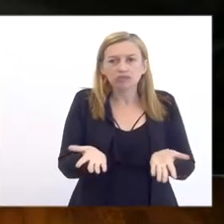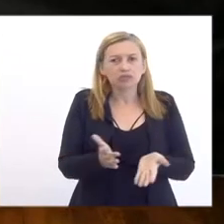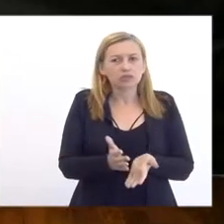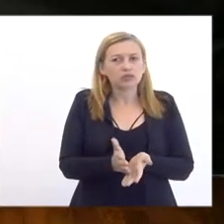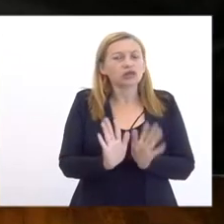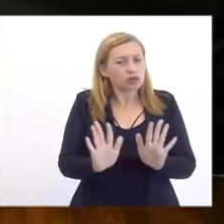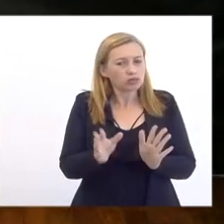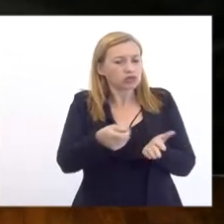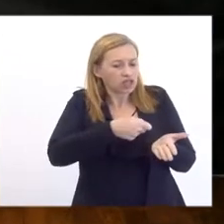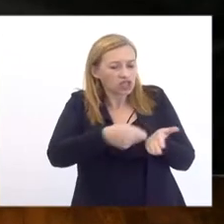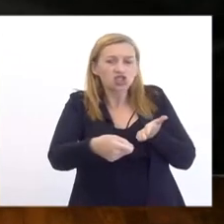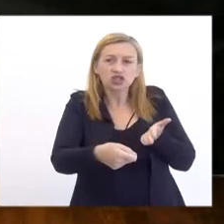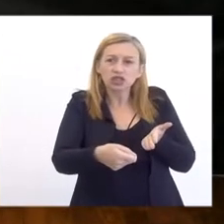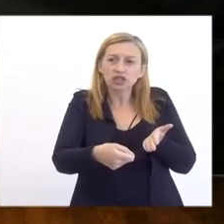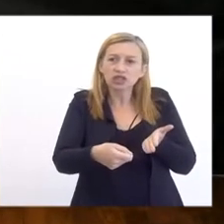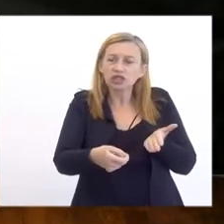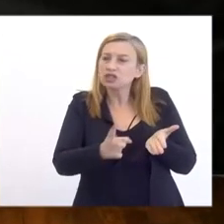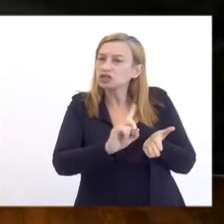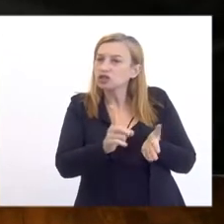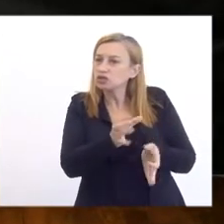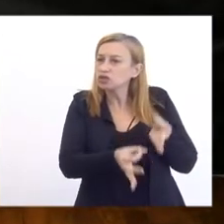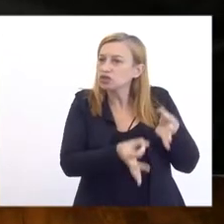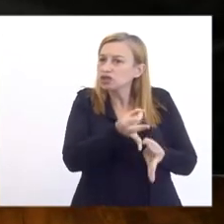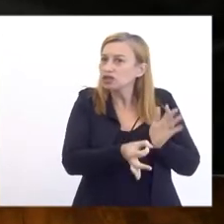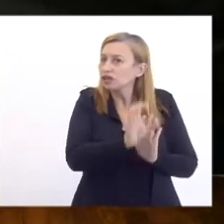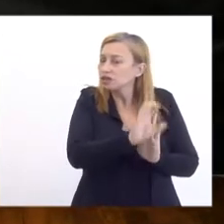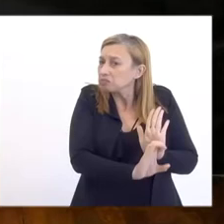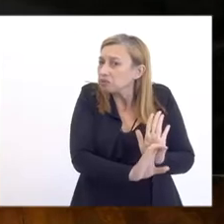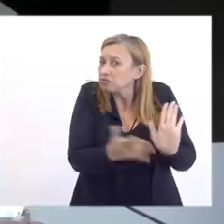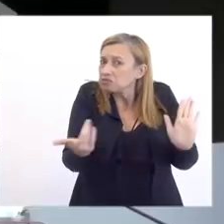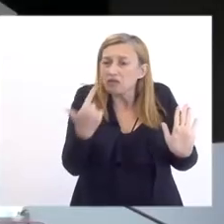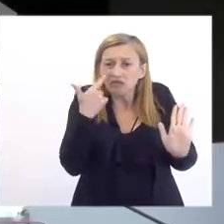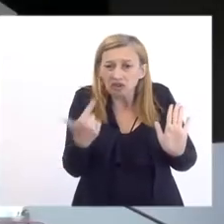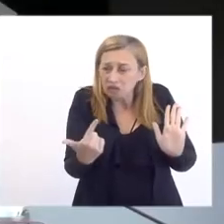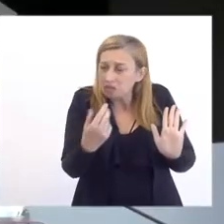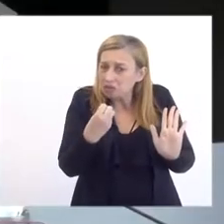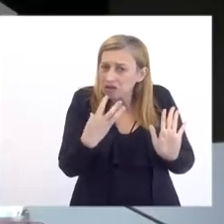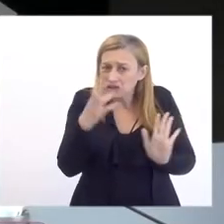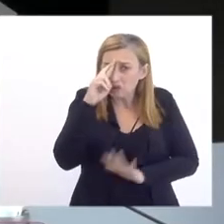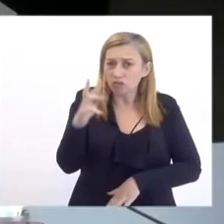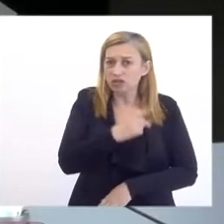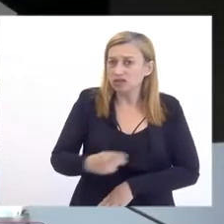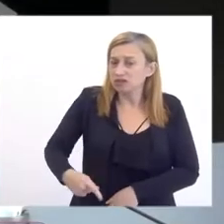Não, mas está escrito injuridicidade das emendas. Porque veja só, senhor presidente,